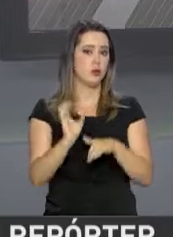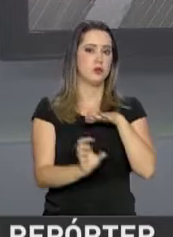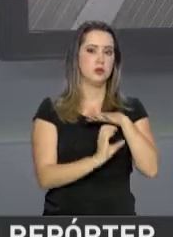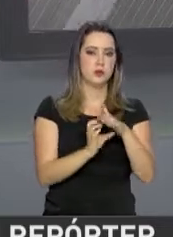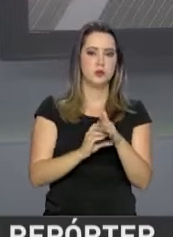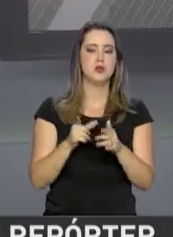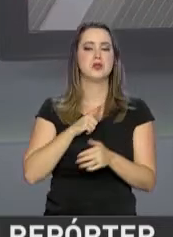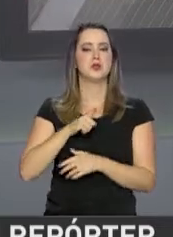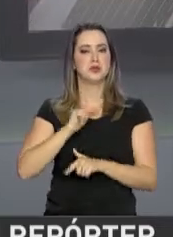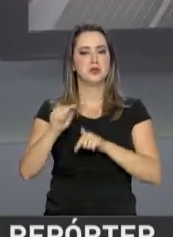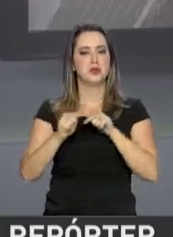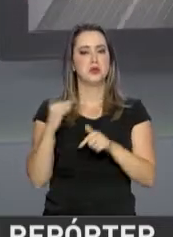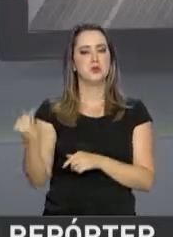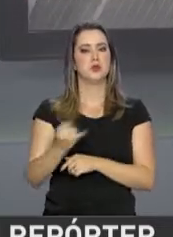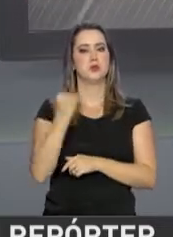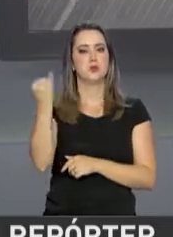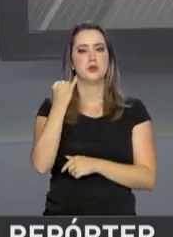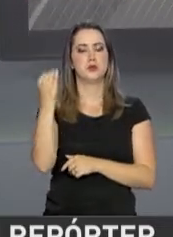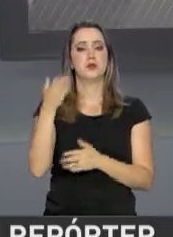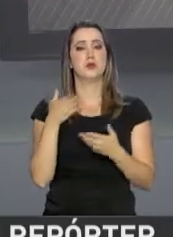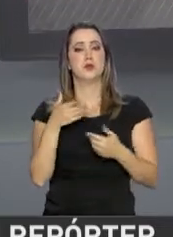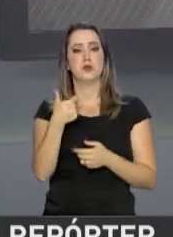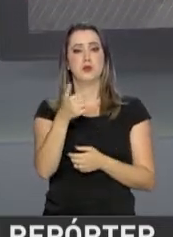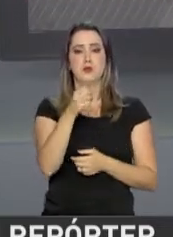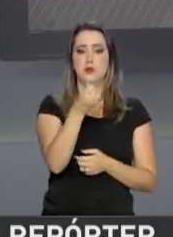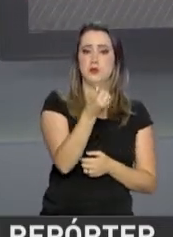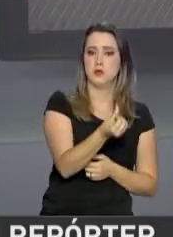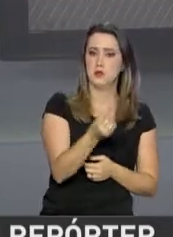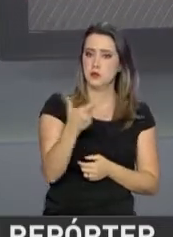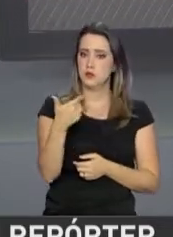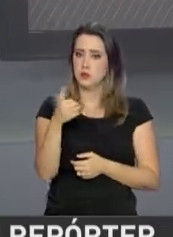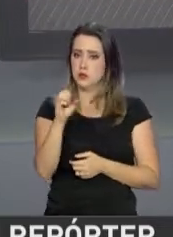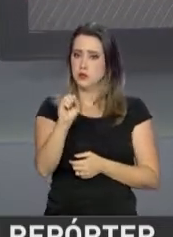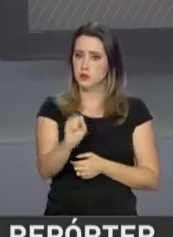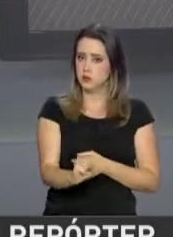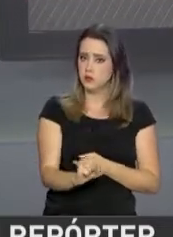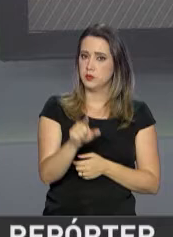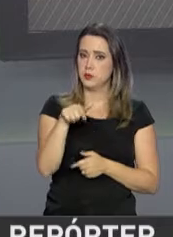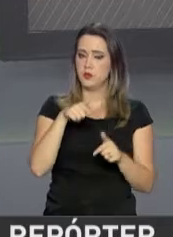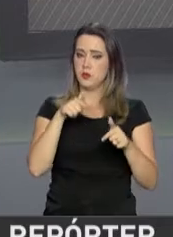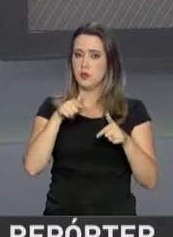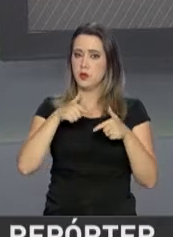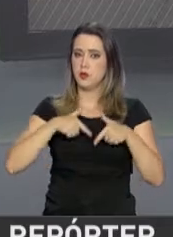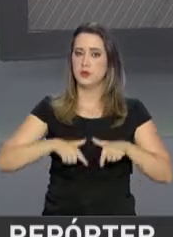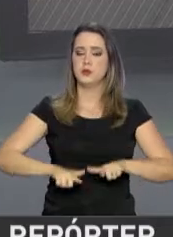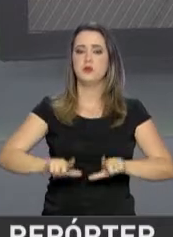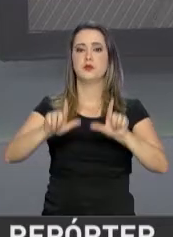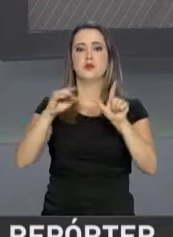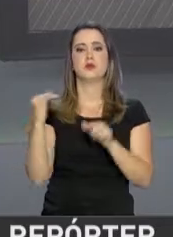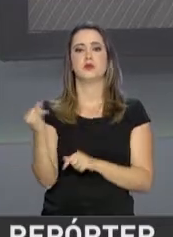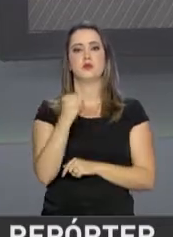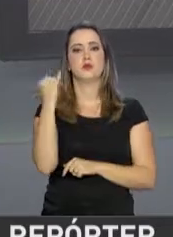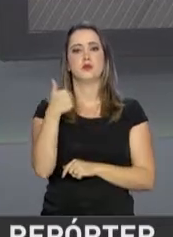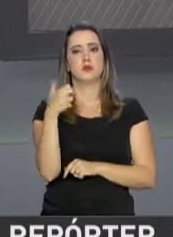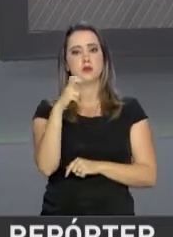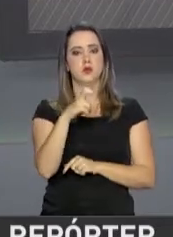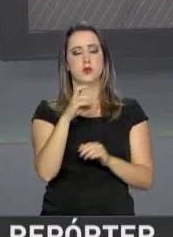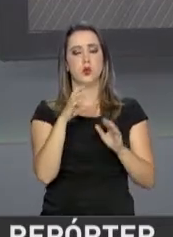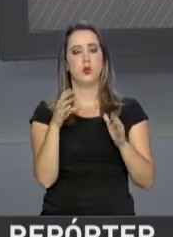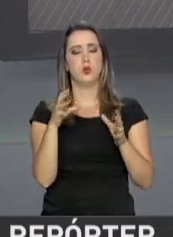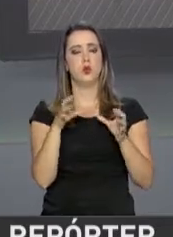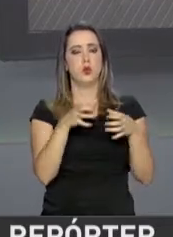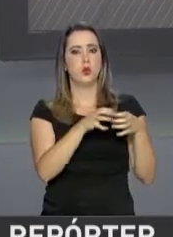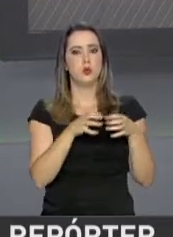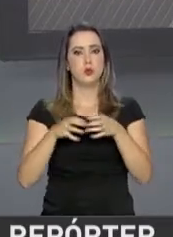tenham desenvolvido ações relevantes na área entre 2016 e 2018 as premiações vão destacar 15